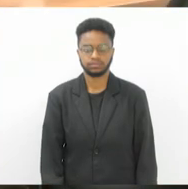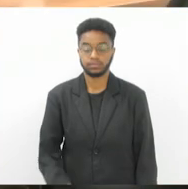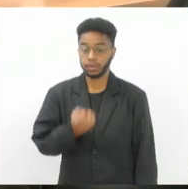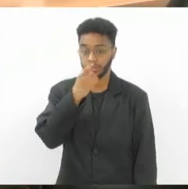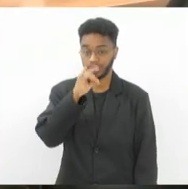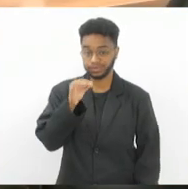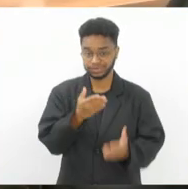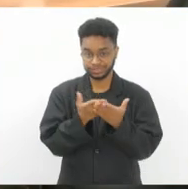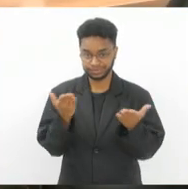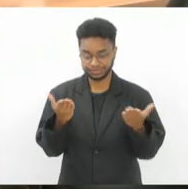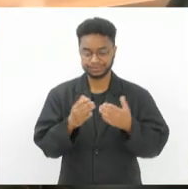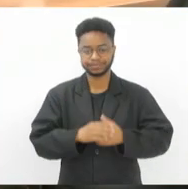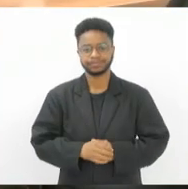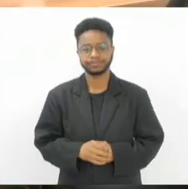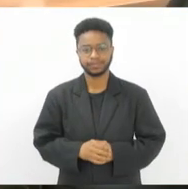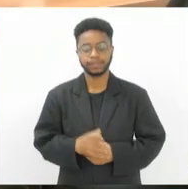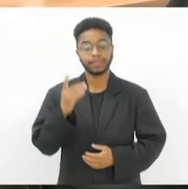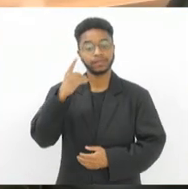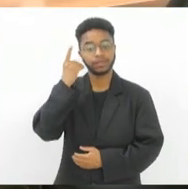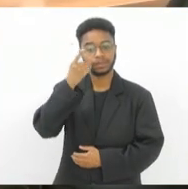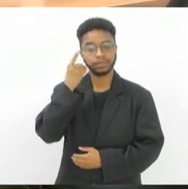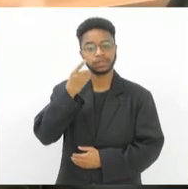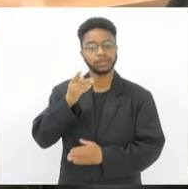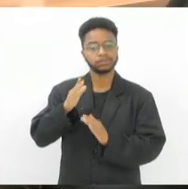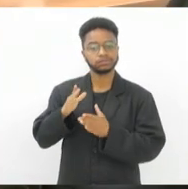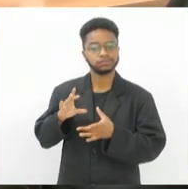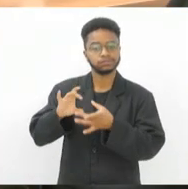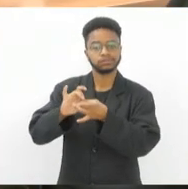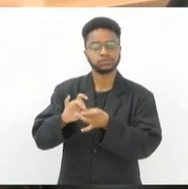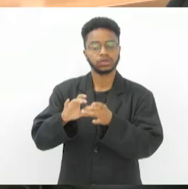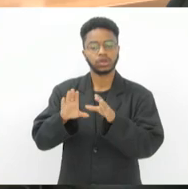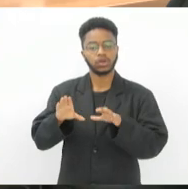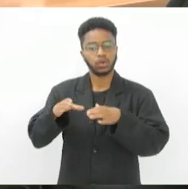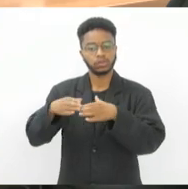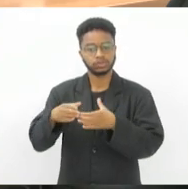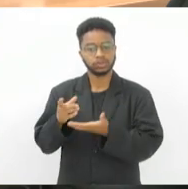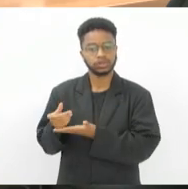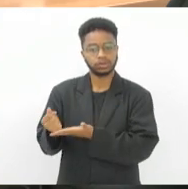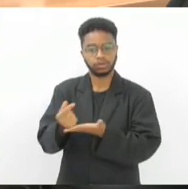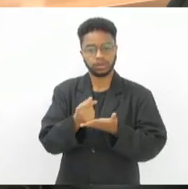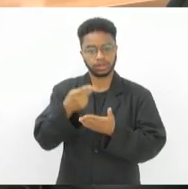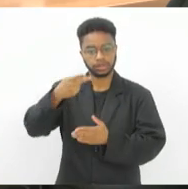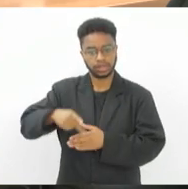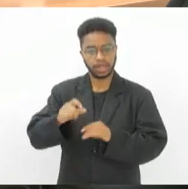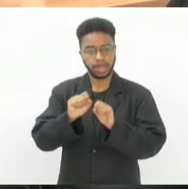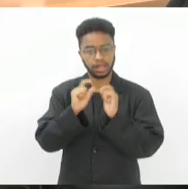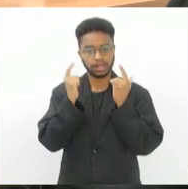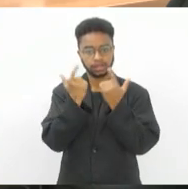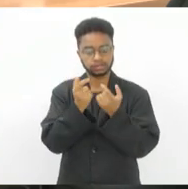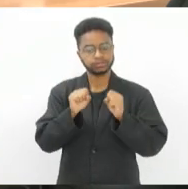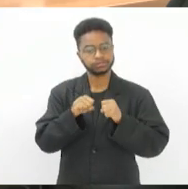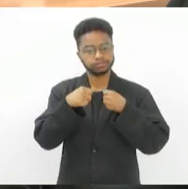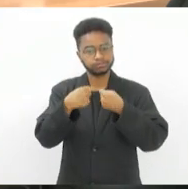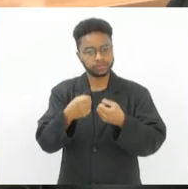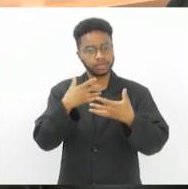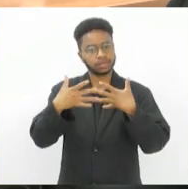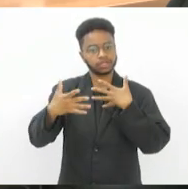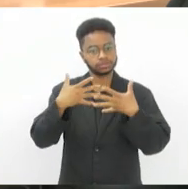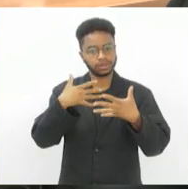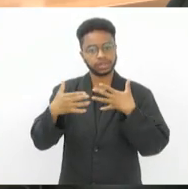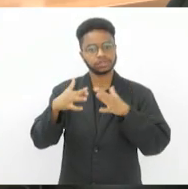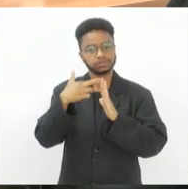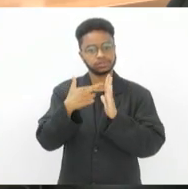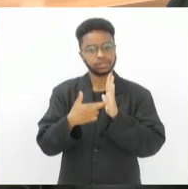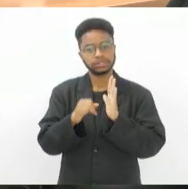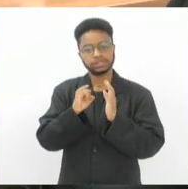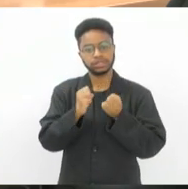Bom dia. Deputados da Comissão de Tributação da Alerj defenderam mais transparência nos critérios para concessão de